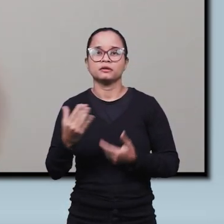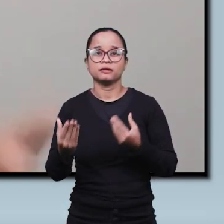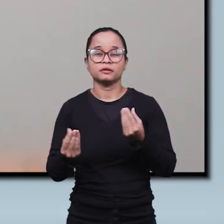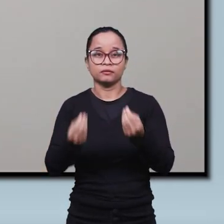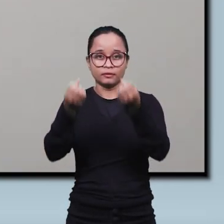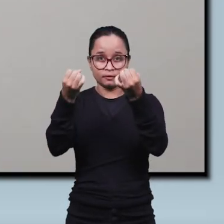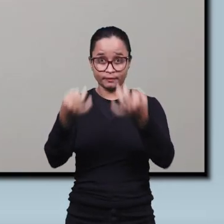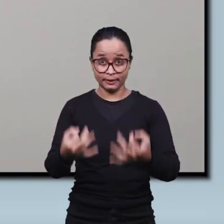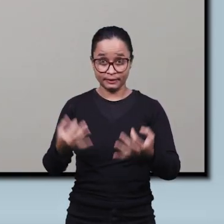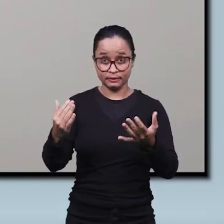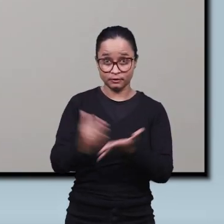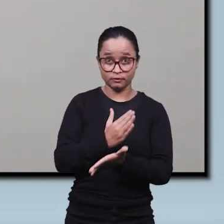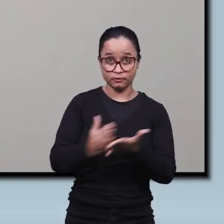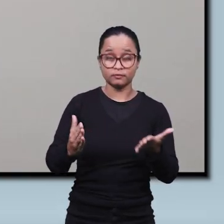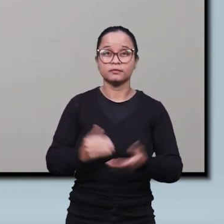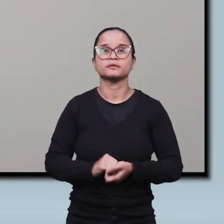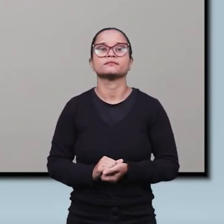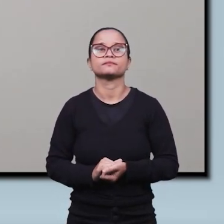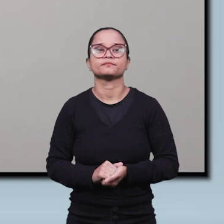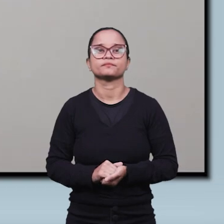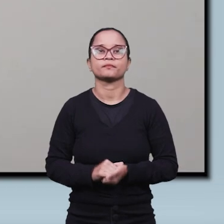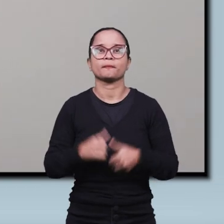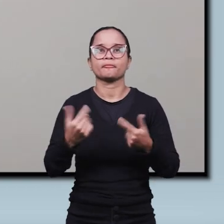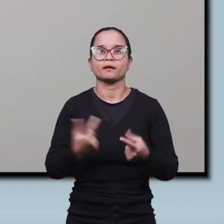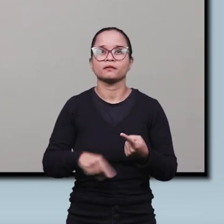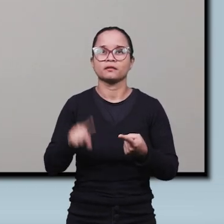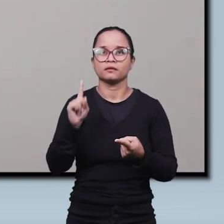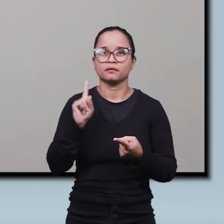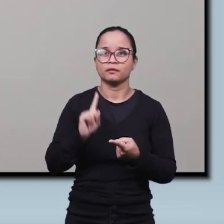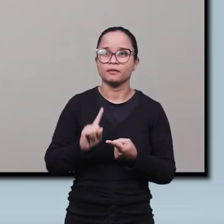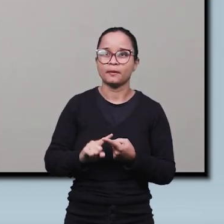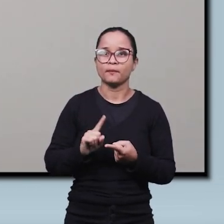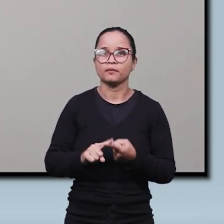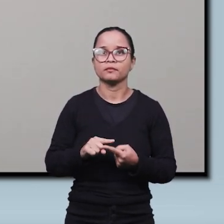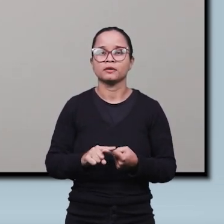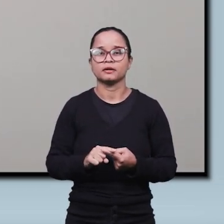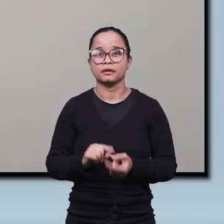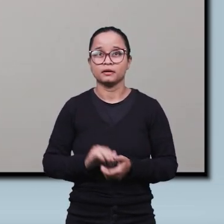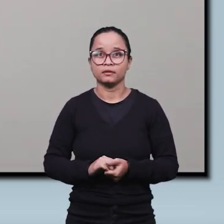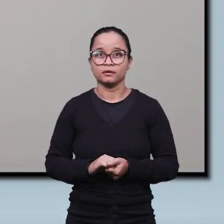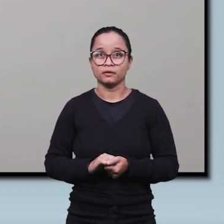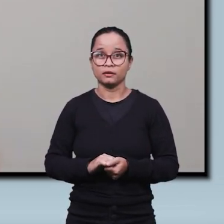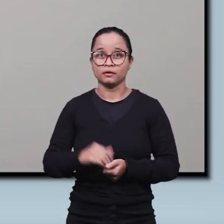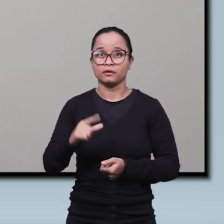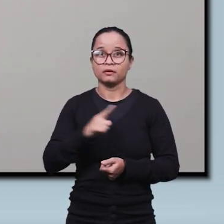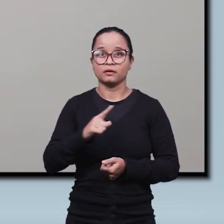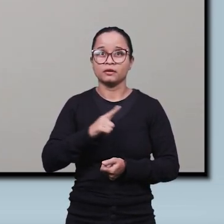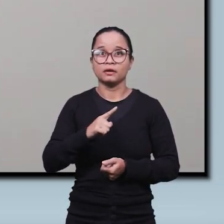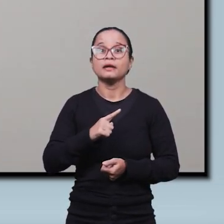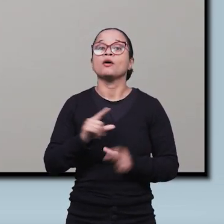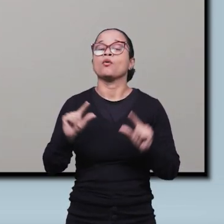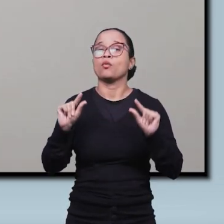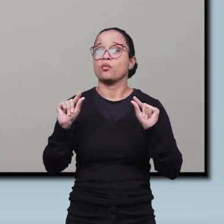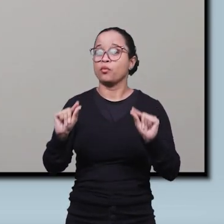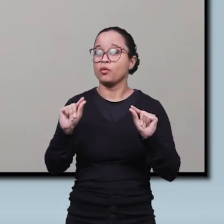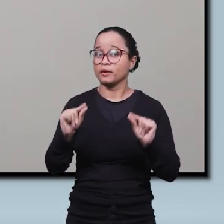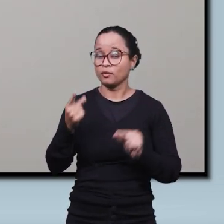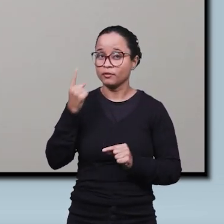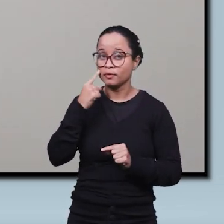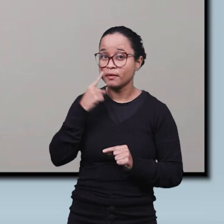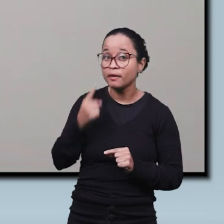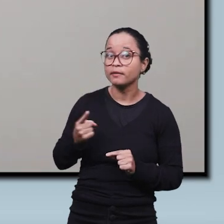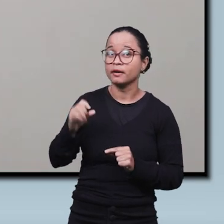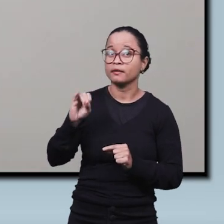algumas explicações aos irmãos. Então vamos lá, né? Nós temos recursos ao computador. Hoje isso já